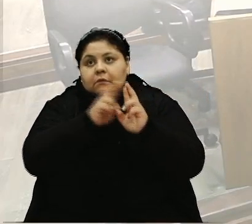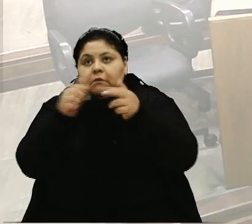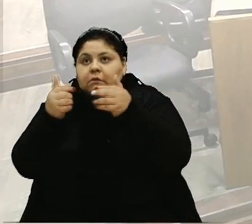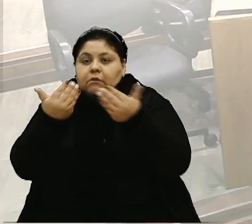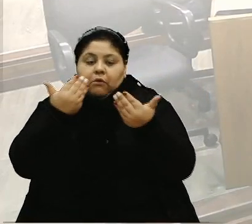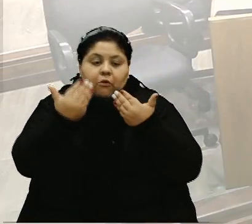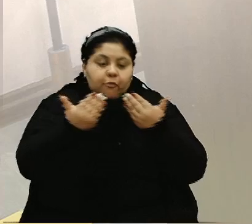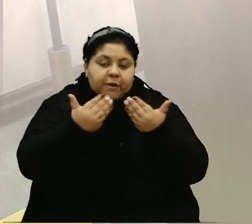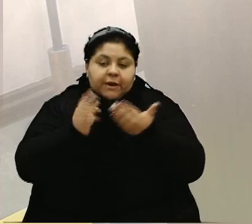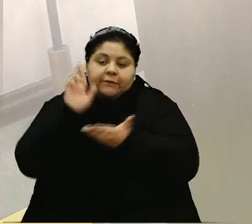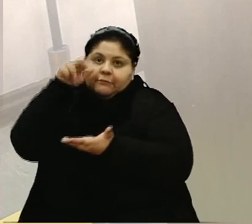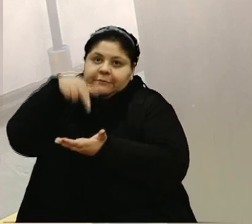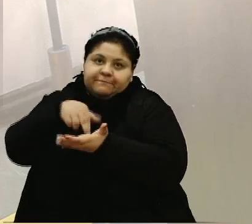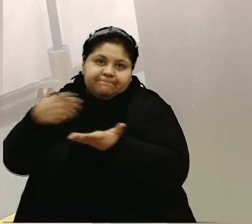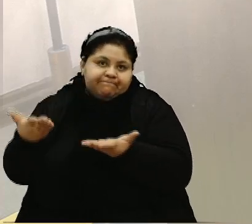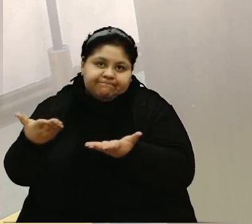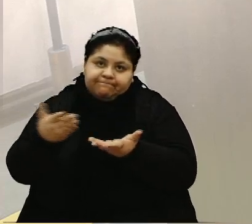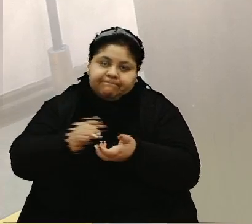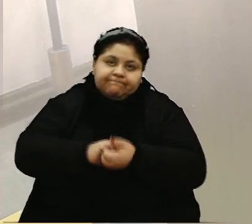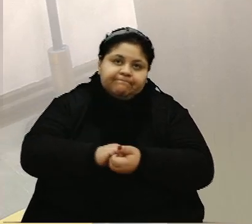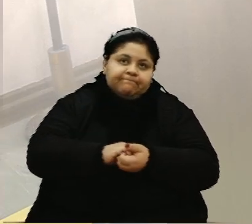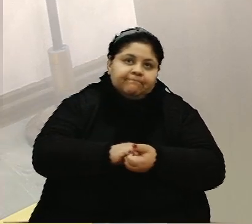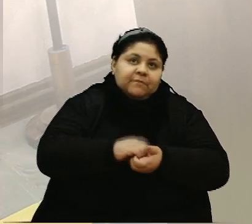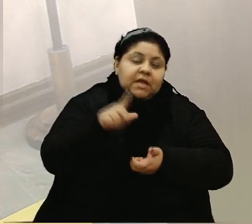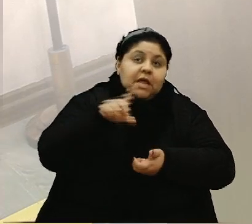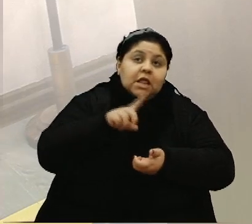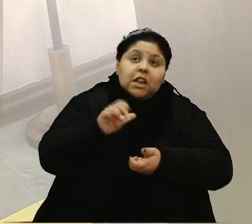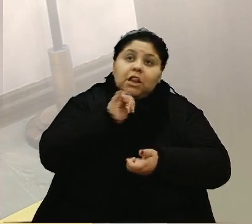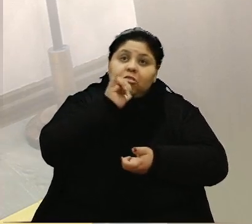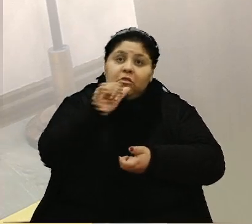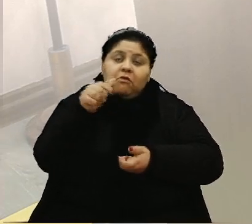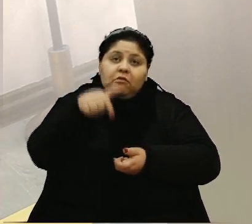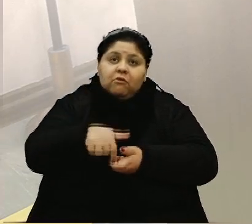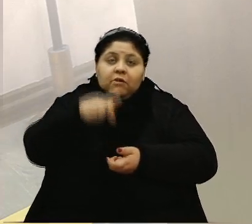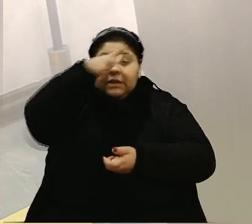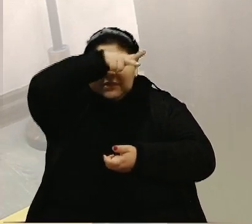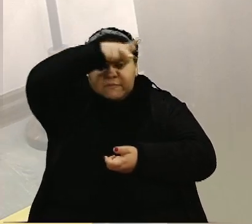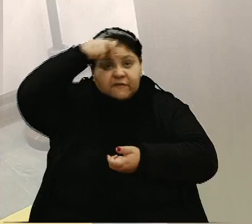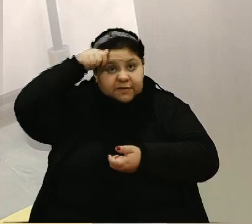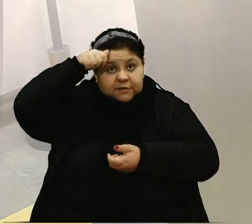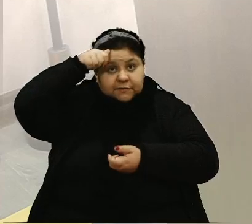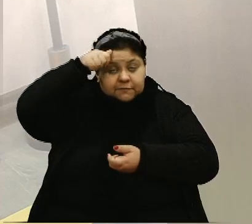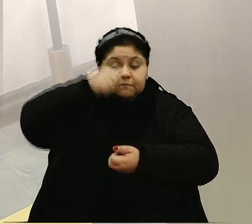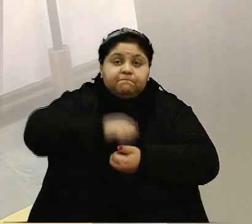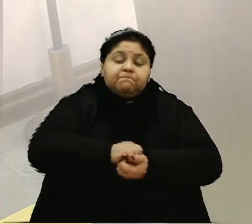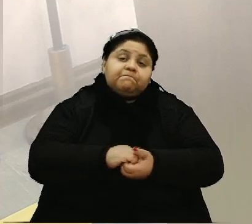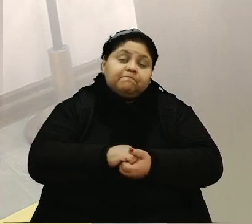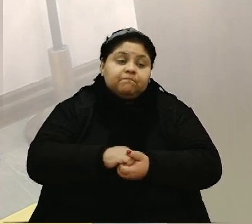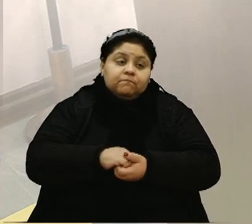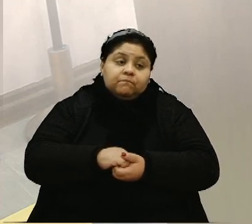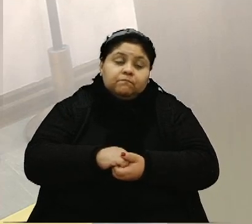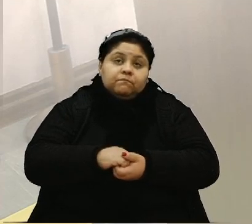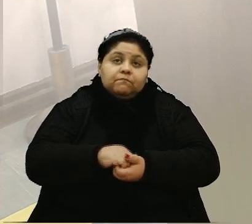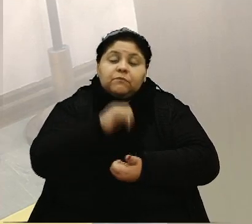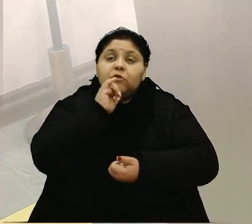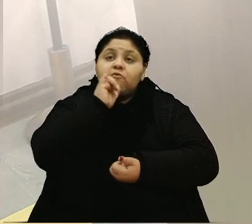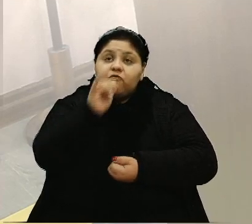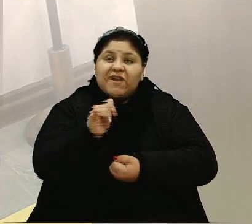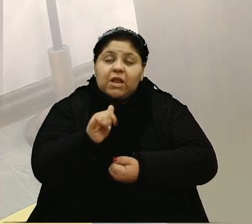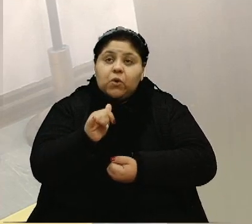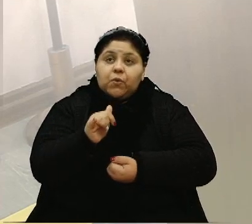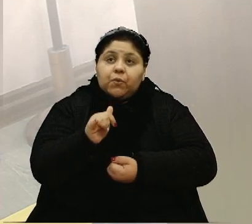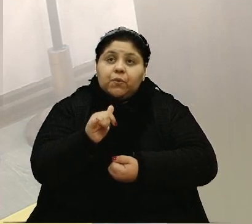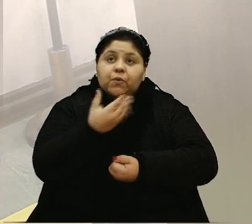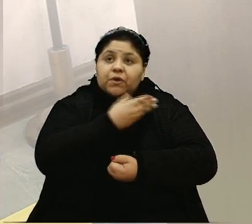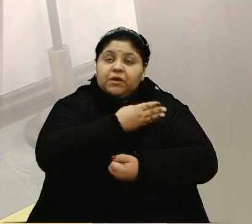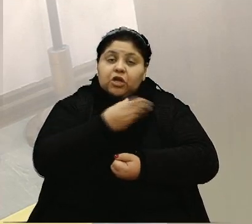Eu tenho que citar, né, que essa prefeitura atual, ela falou muito